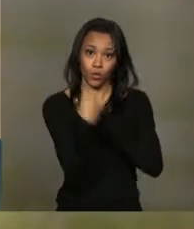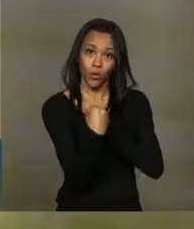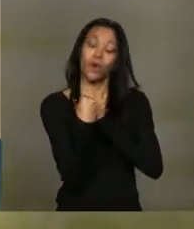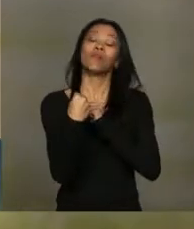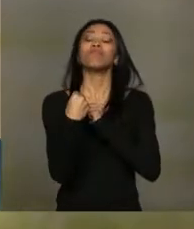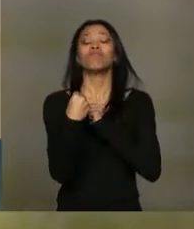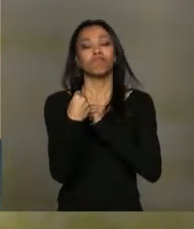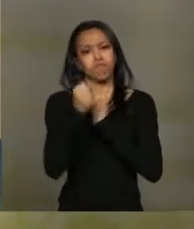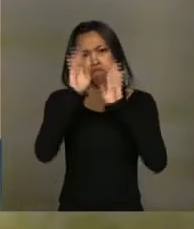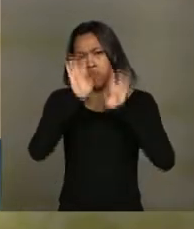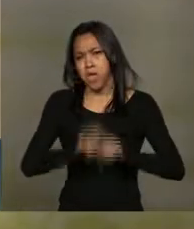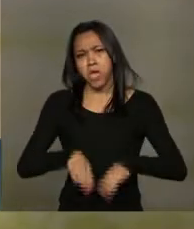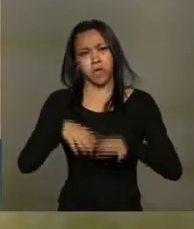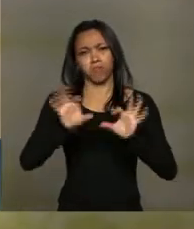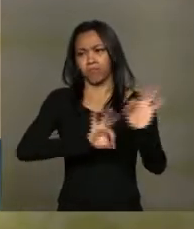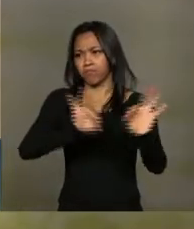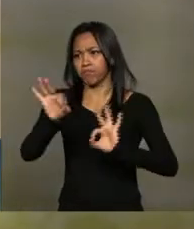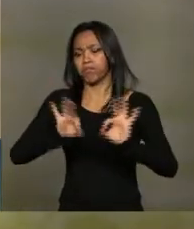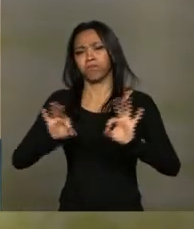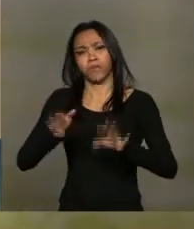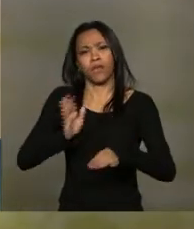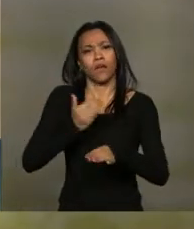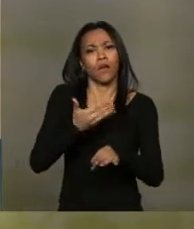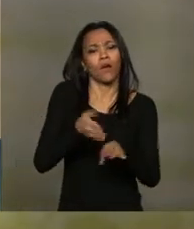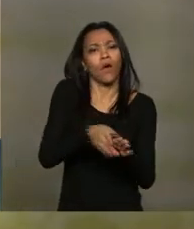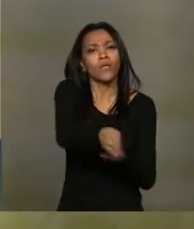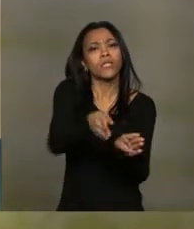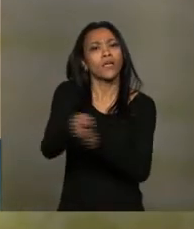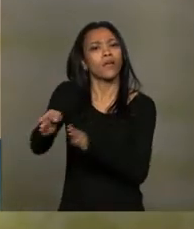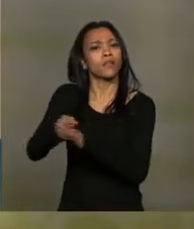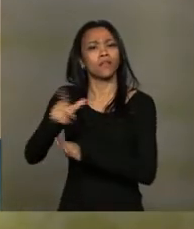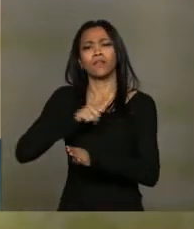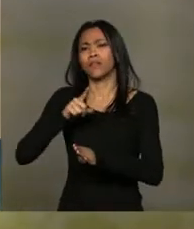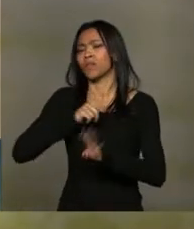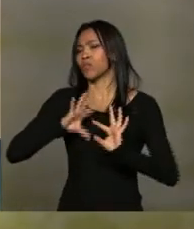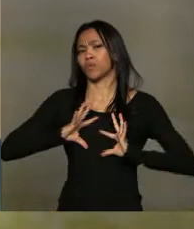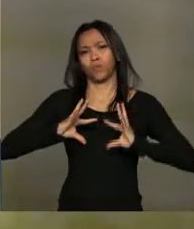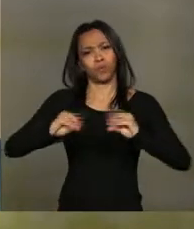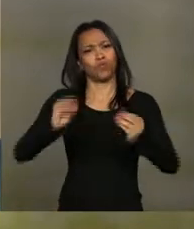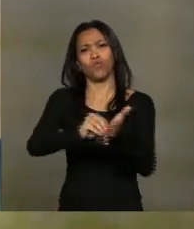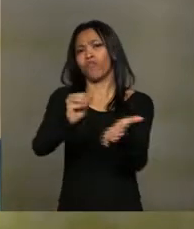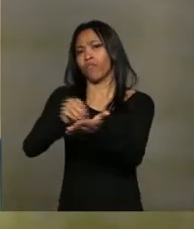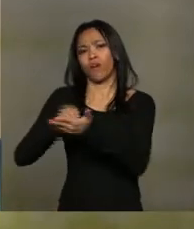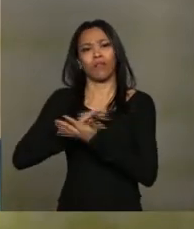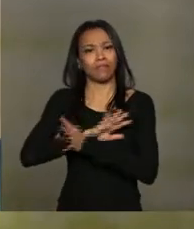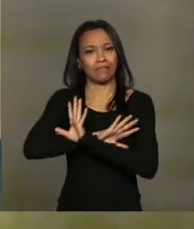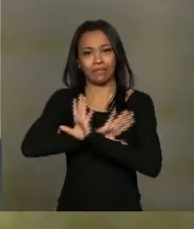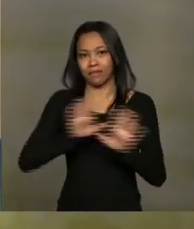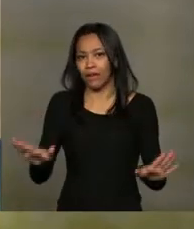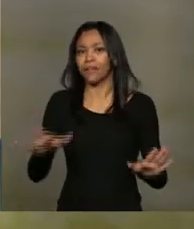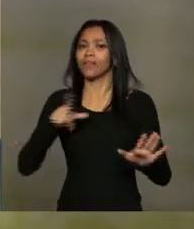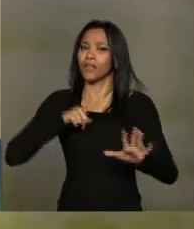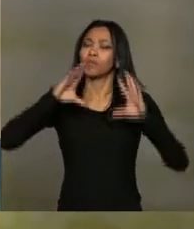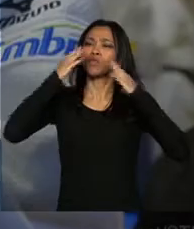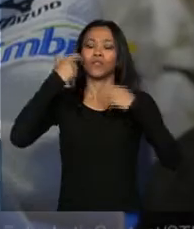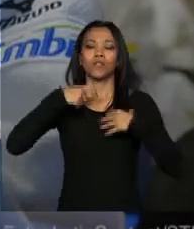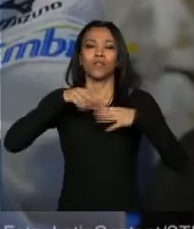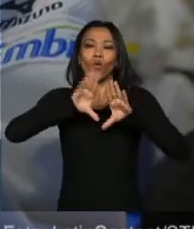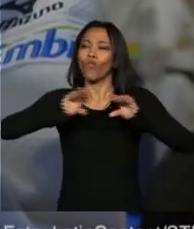conforto muito excelente para os atletas. Temos tudo, não falta nada. Temos conforto,